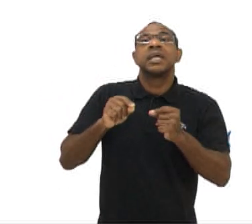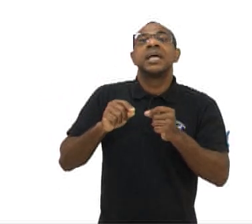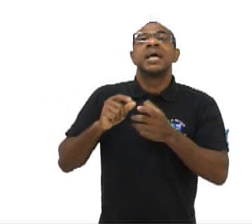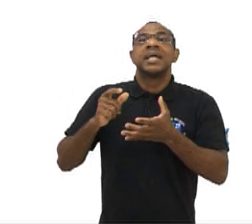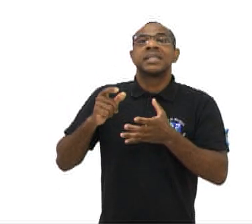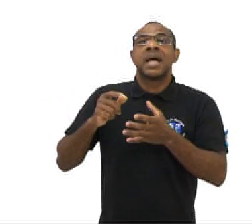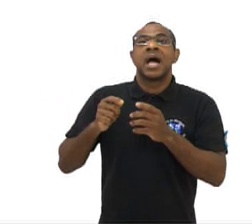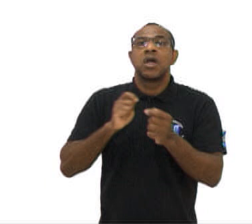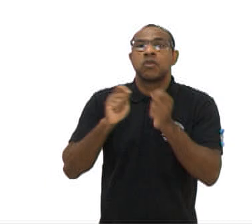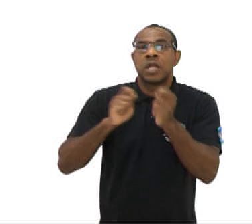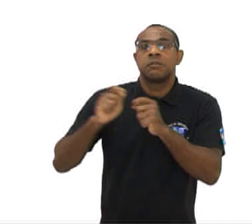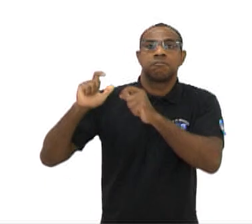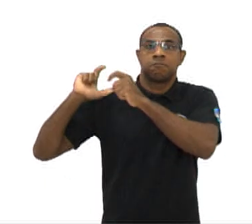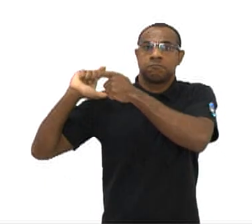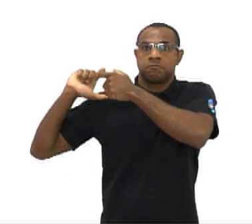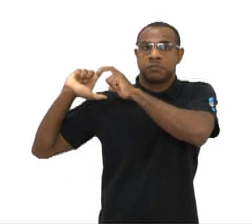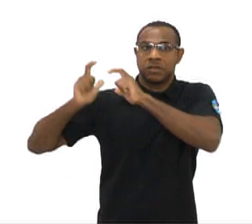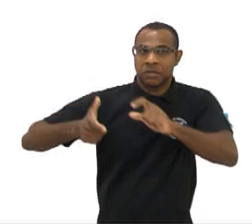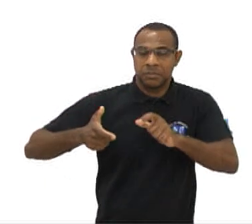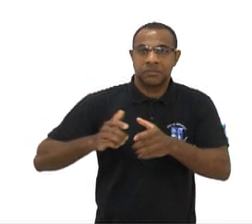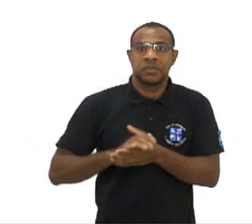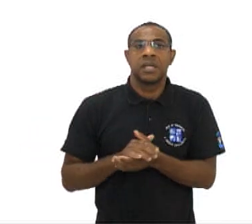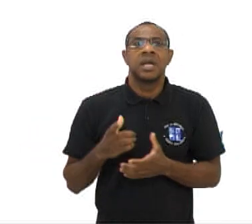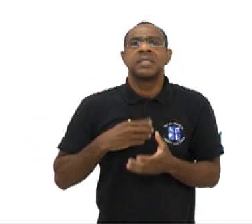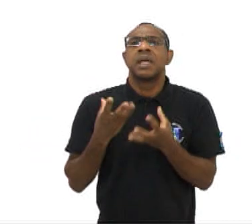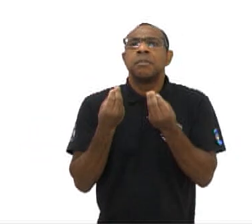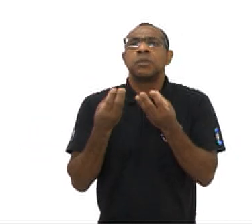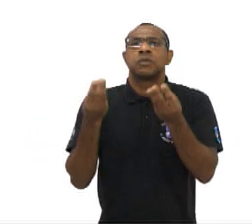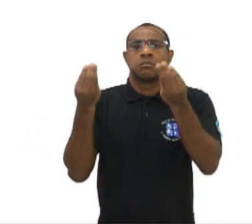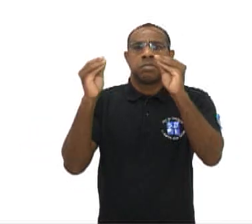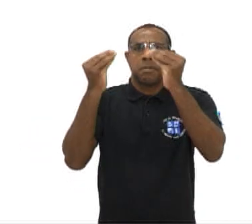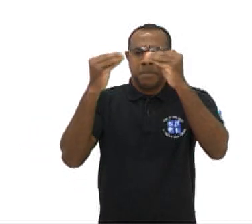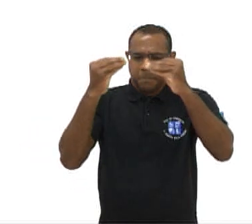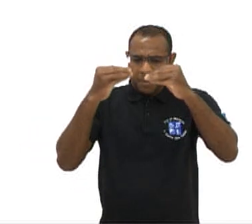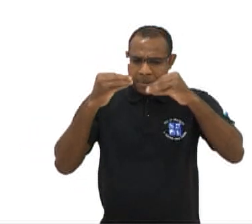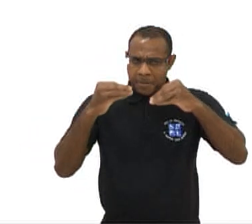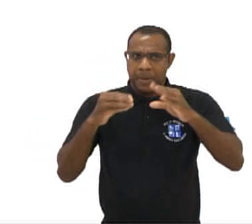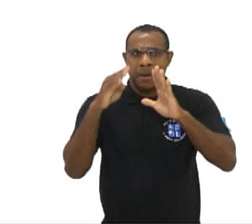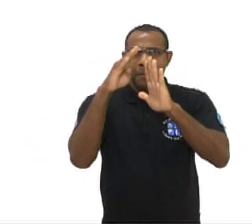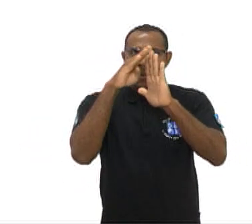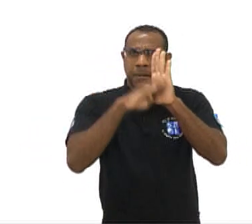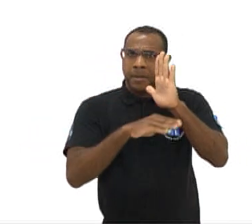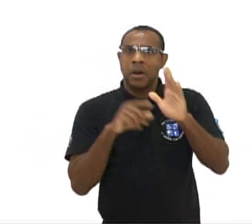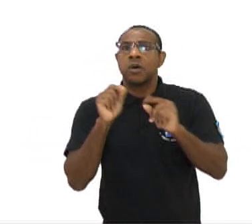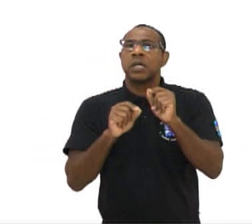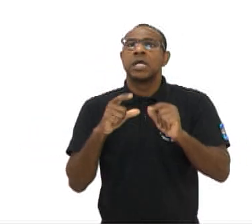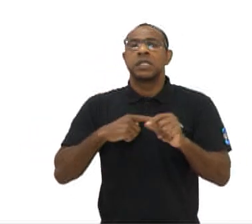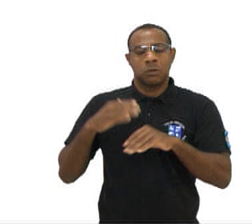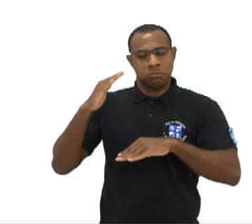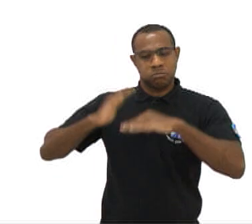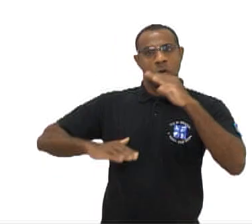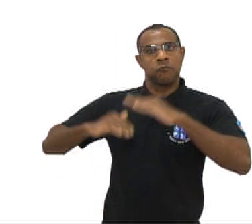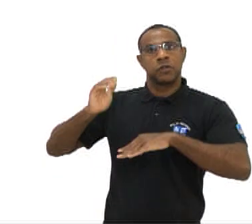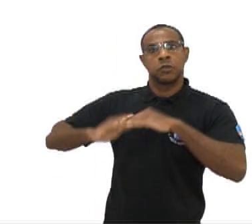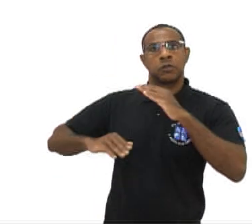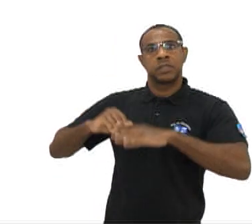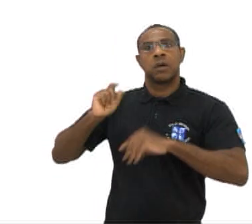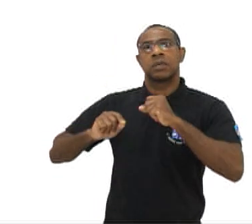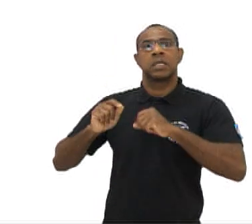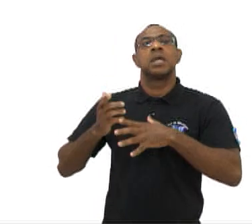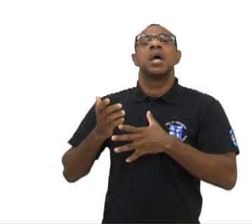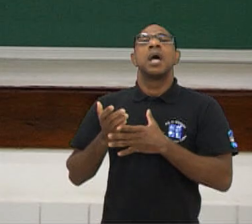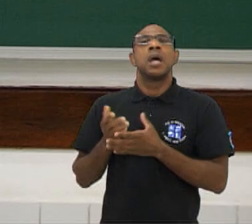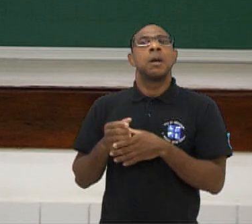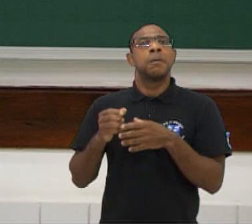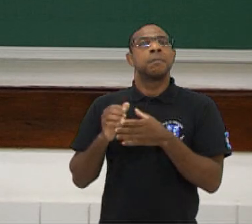noticioso ainda é, em muitas redações, um atestado de qualidade profissional e um poderoso elemento de